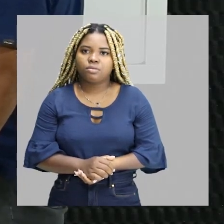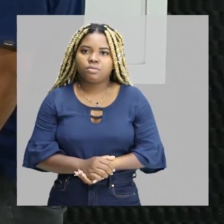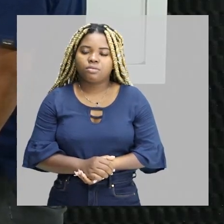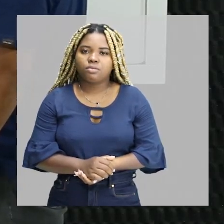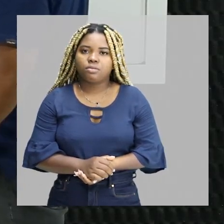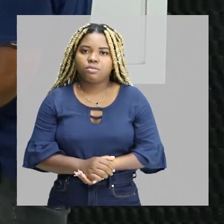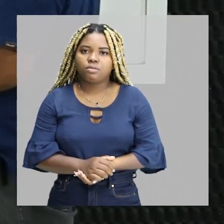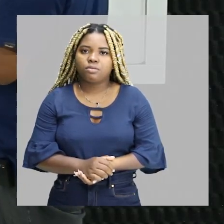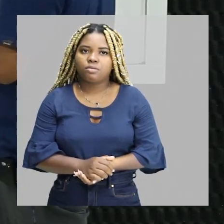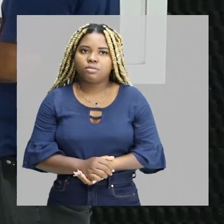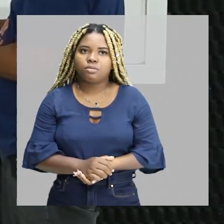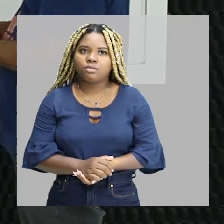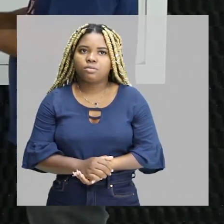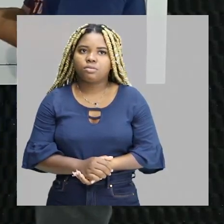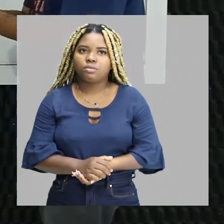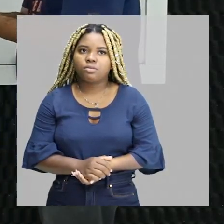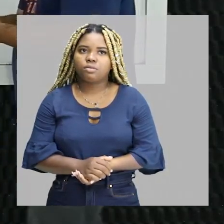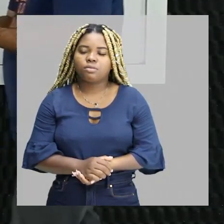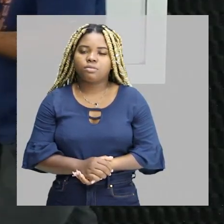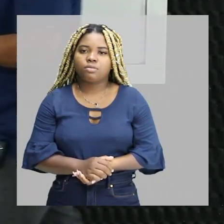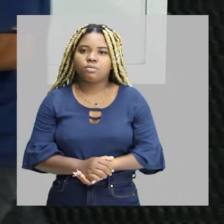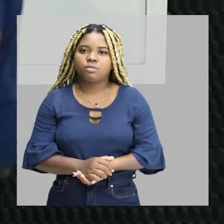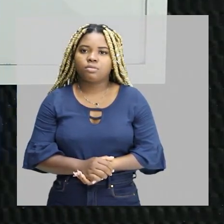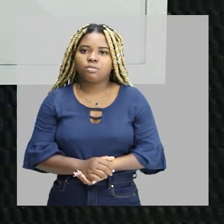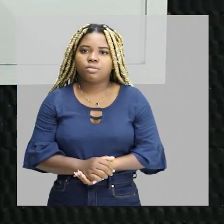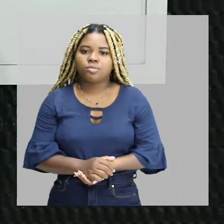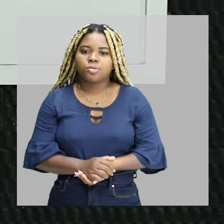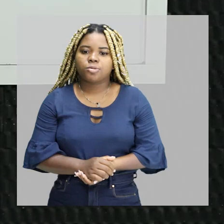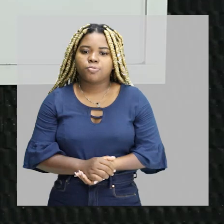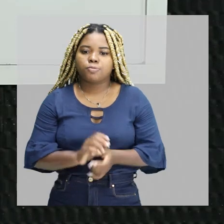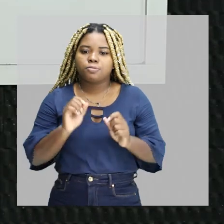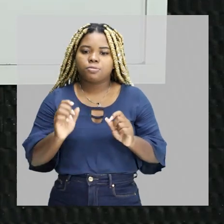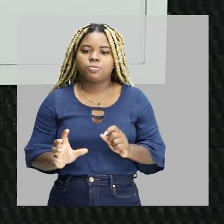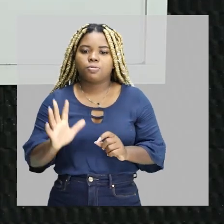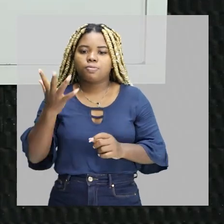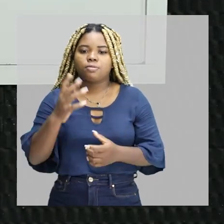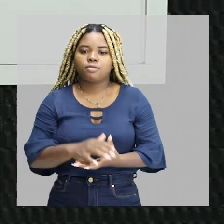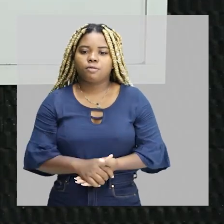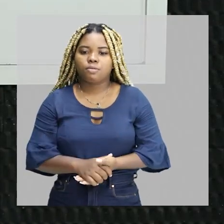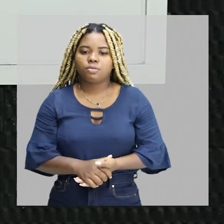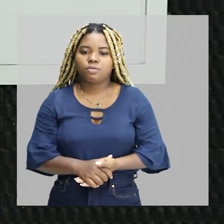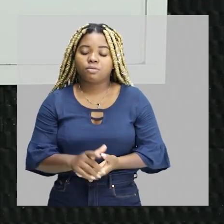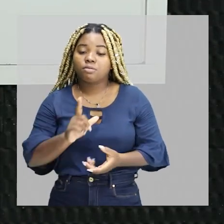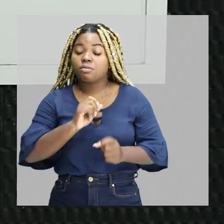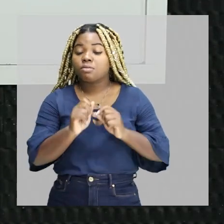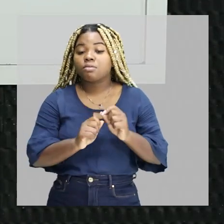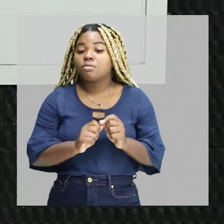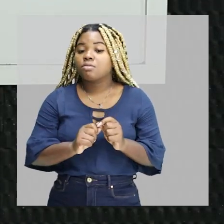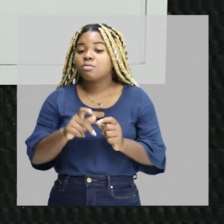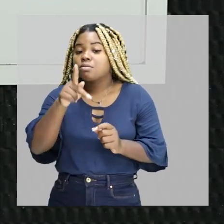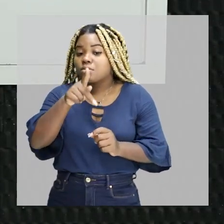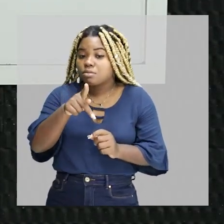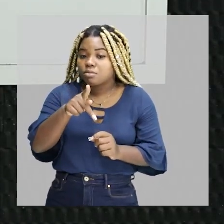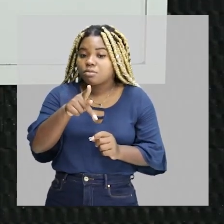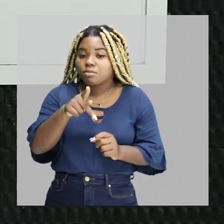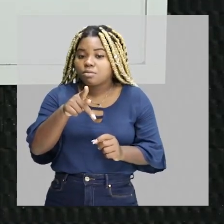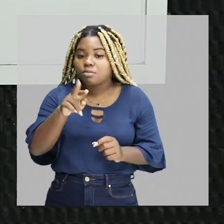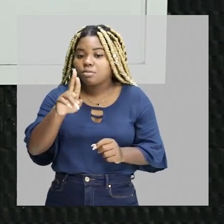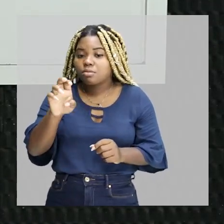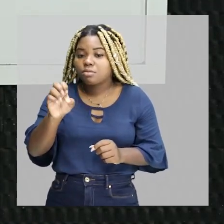pronto, aqui o líquido. O que é que vai acontecer? Ele vai exercer uma pressão nas paredes do